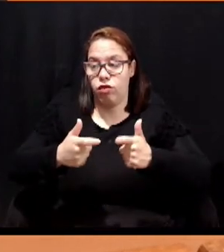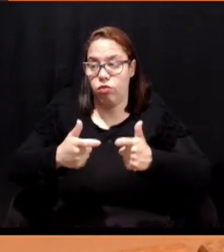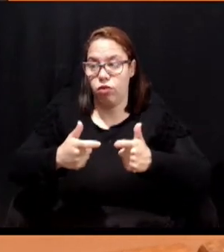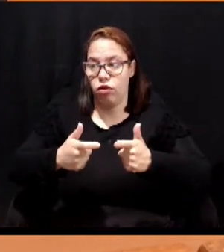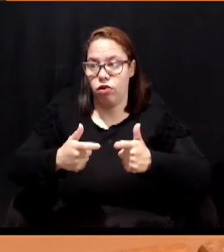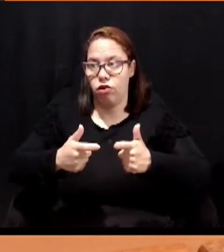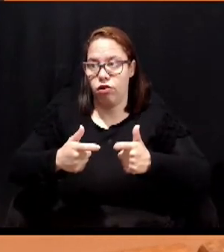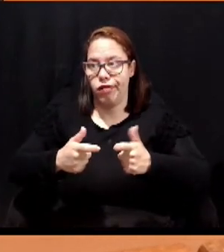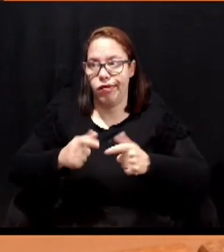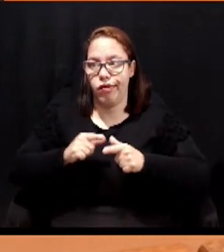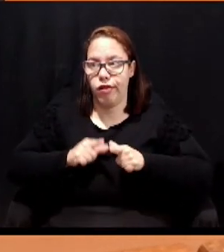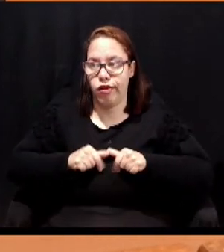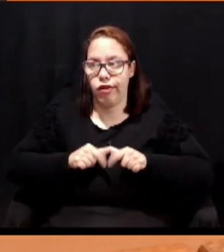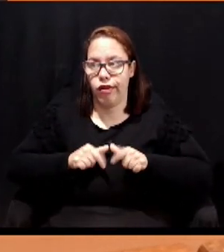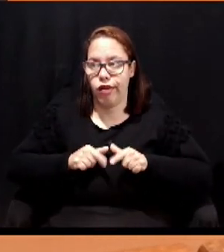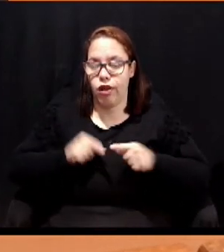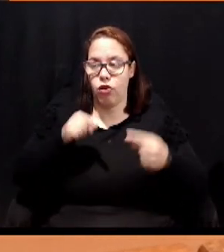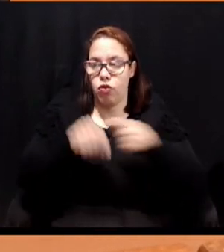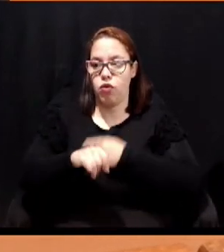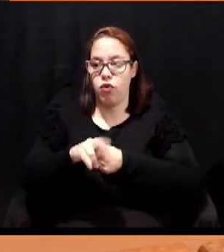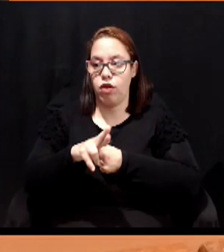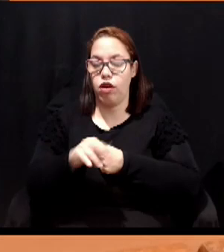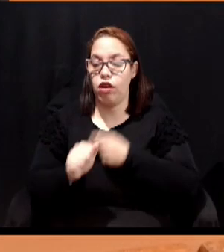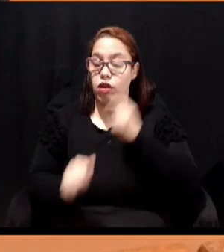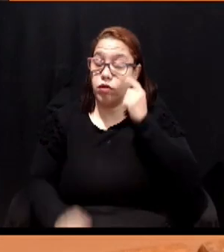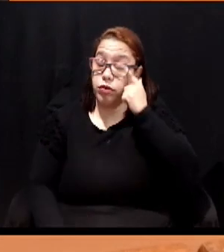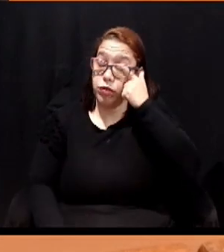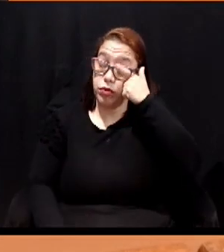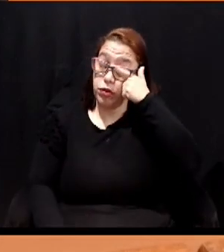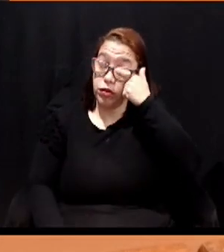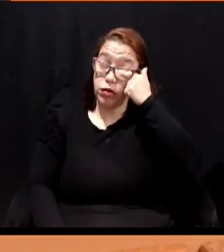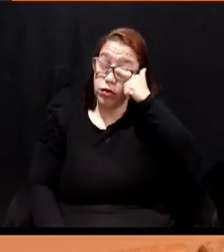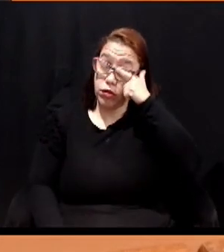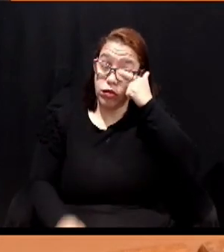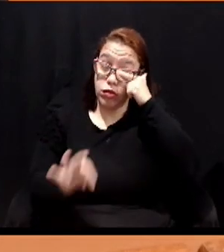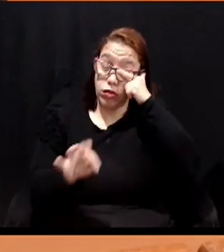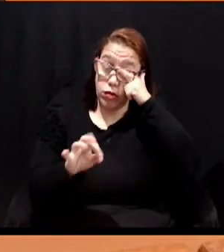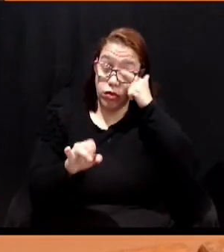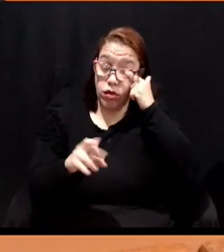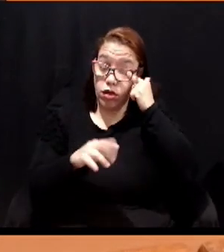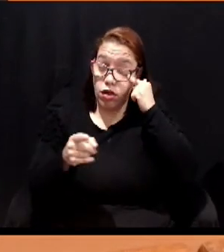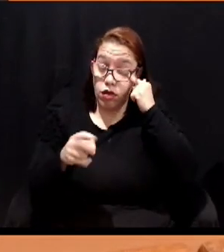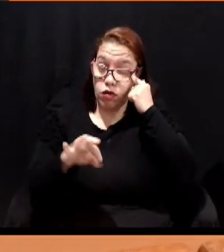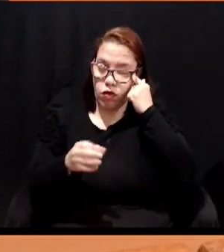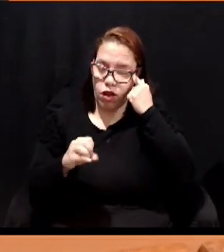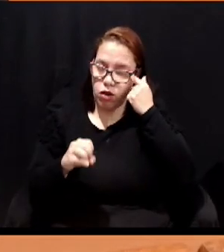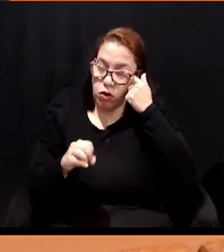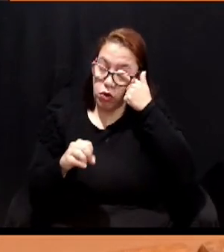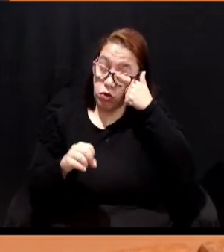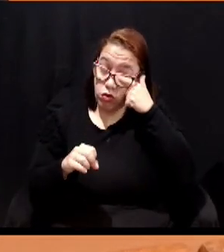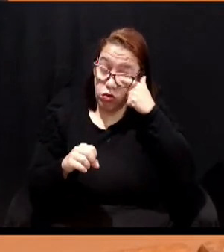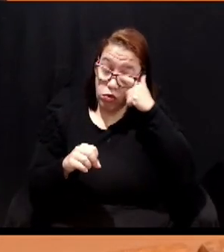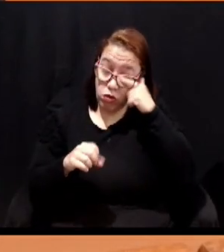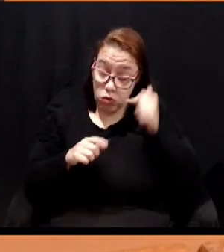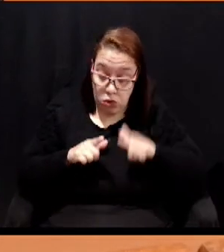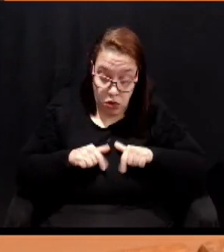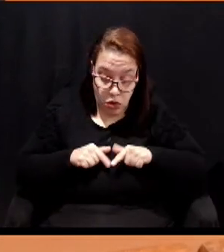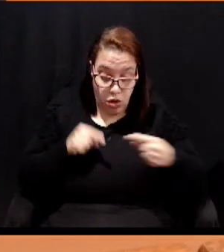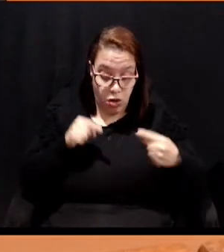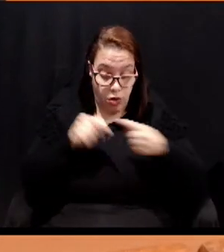isso reflete muito, né, porque o tarifaço está aí ainda. Né? E Israel com o Irã, nós estamos